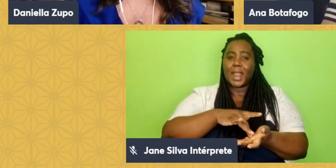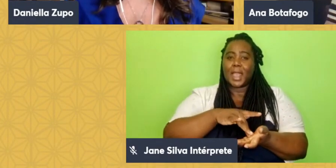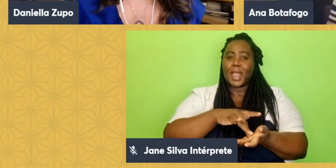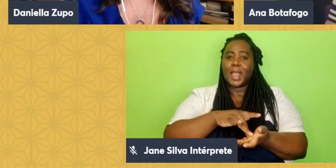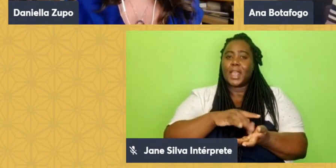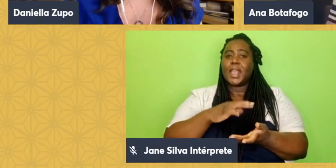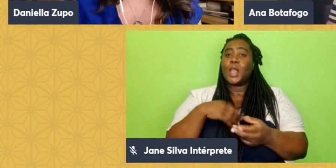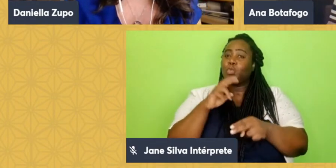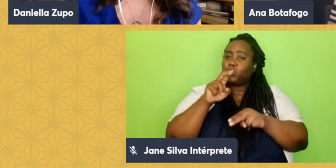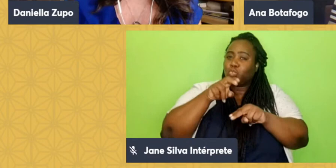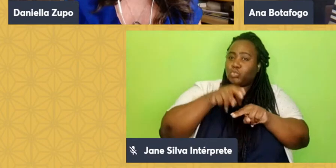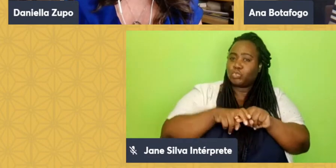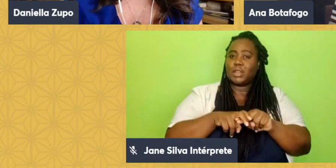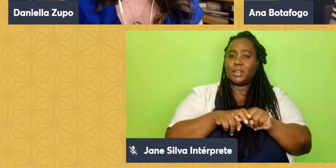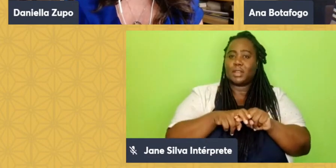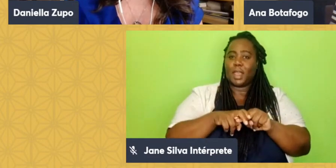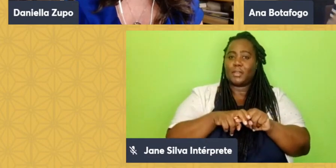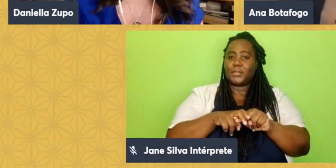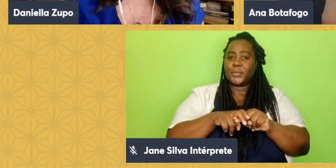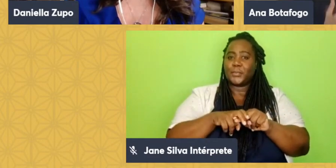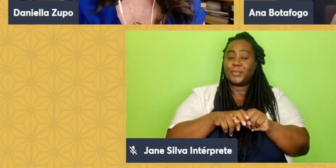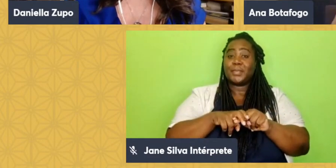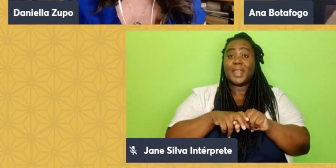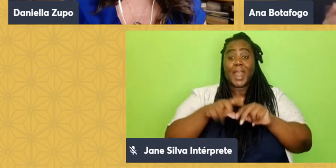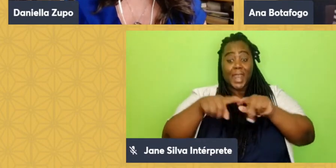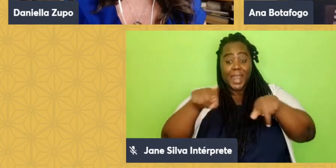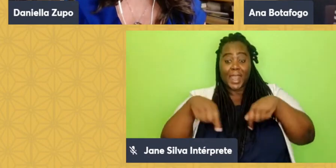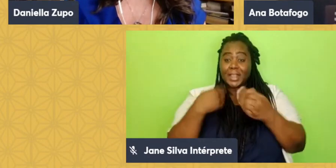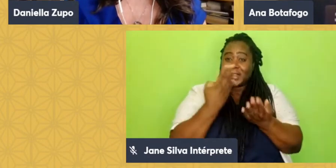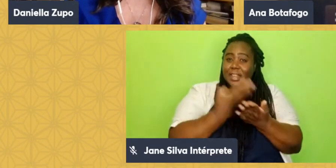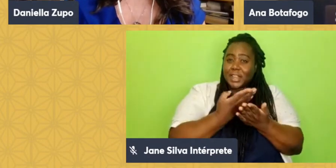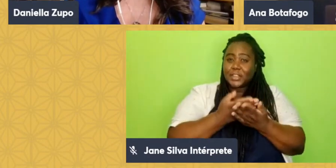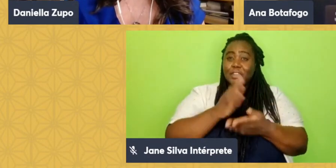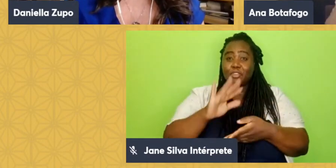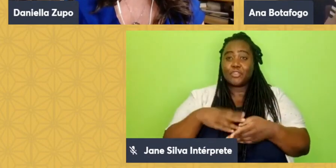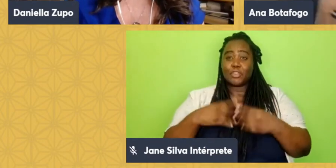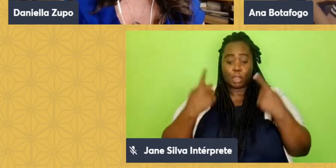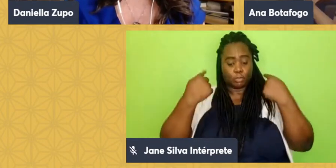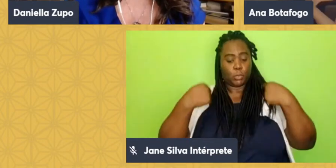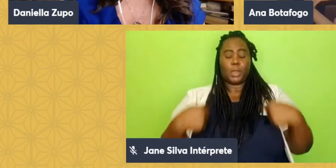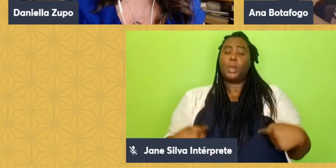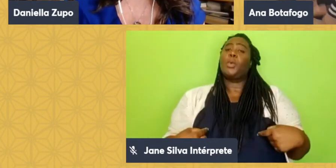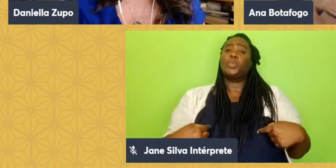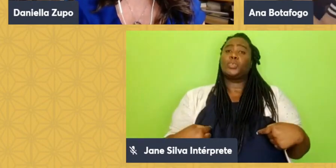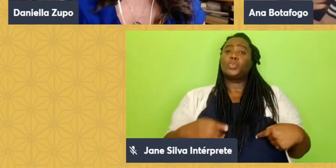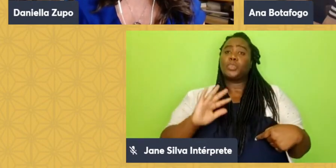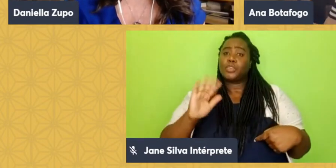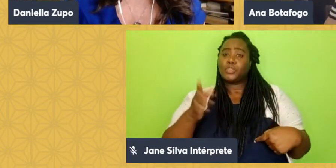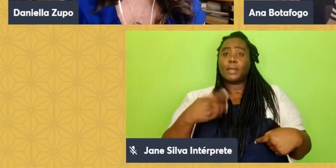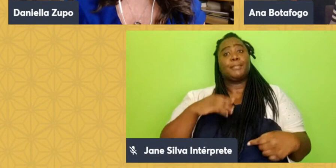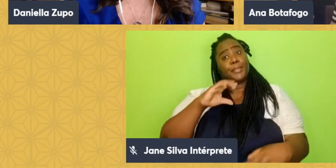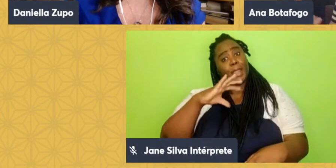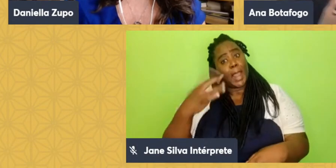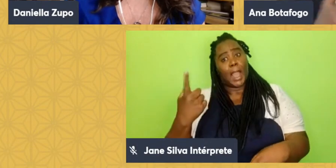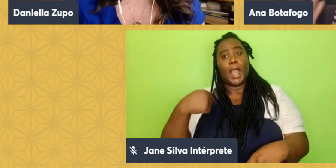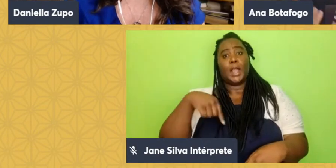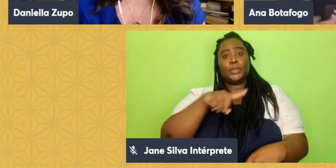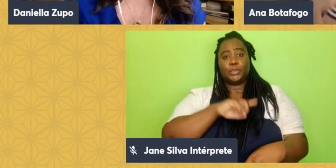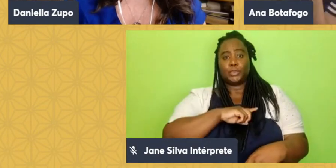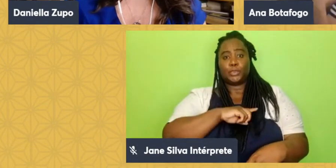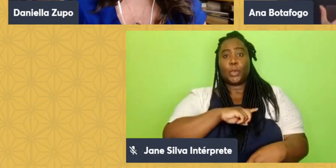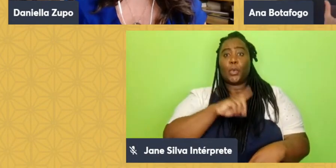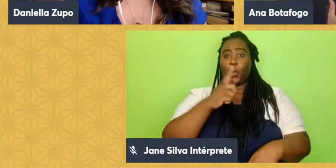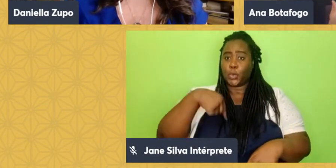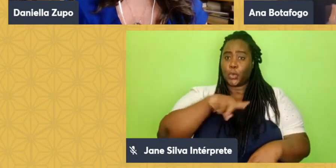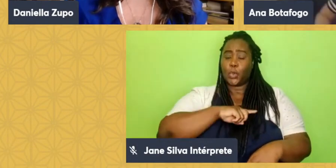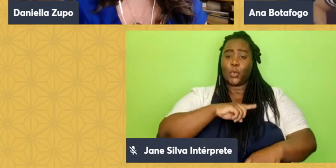sentava na e na sala de aula eu acho que já numa posição ereta e claro que a nossa a nossa